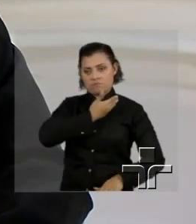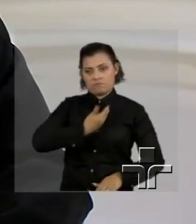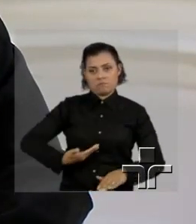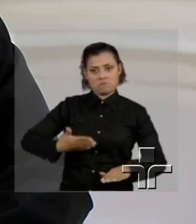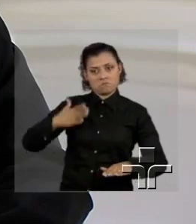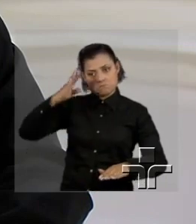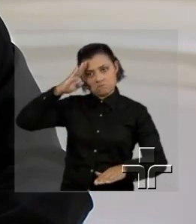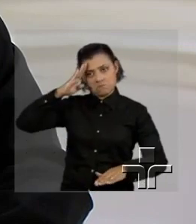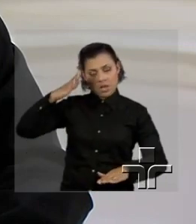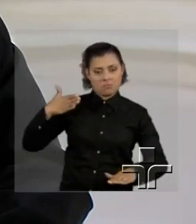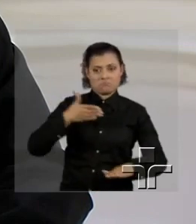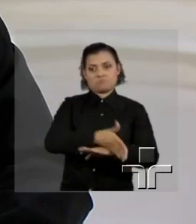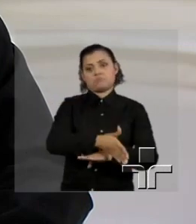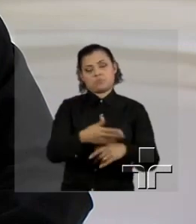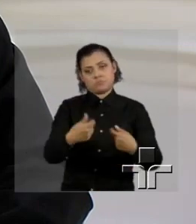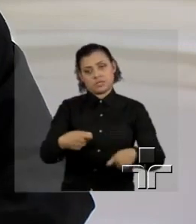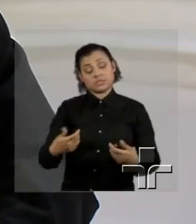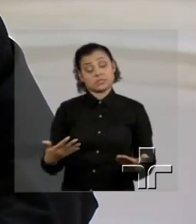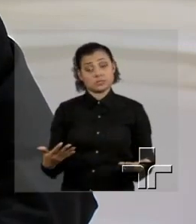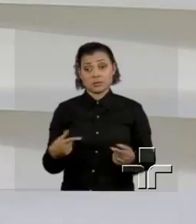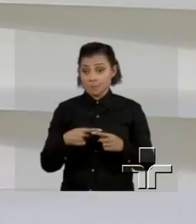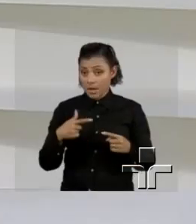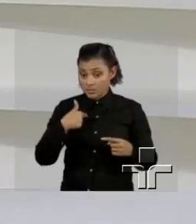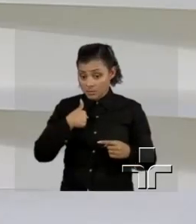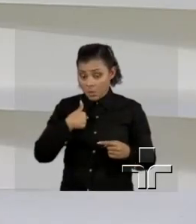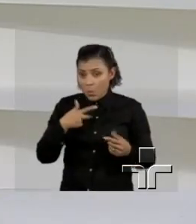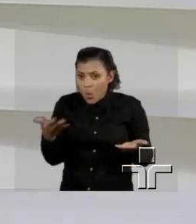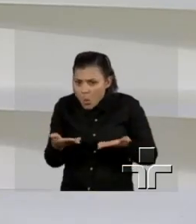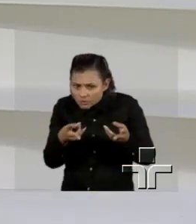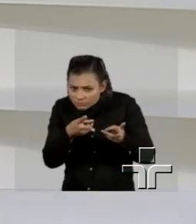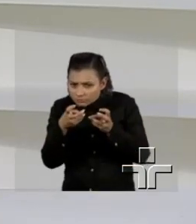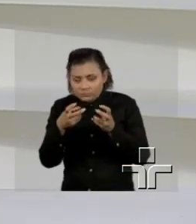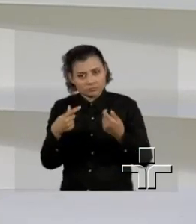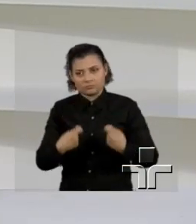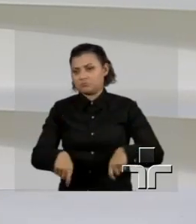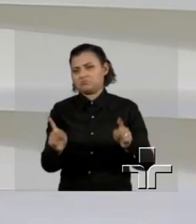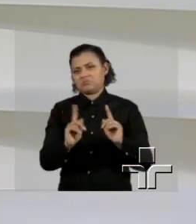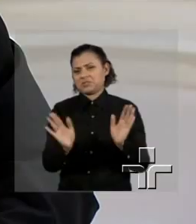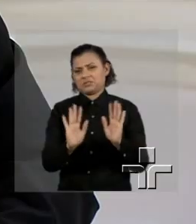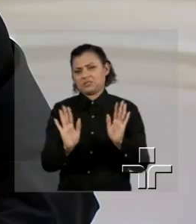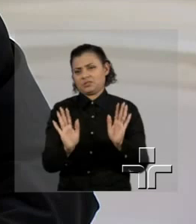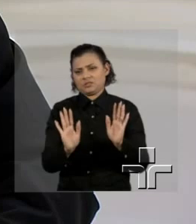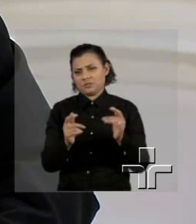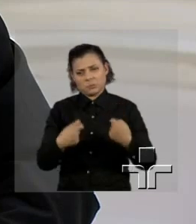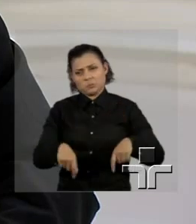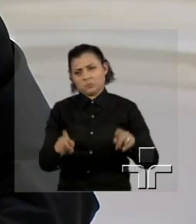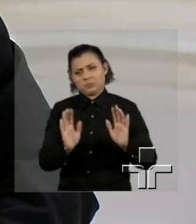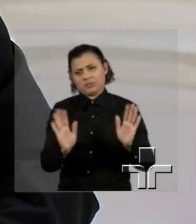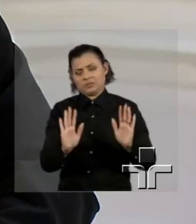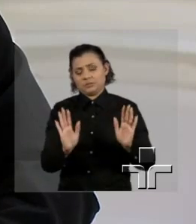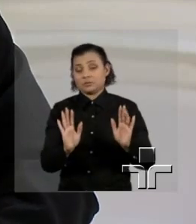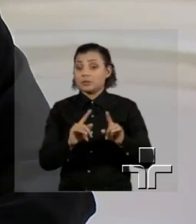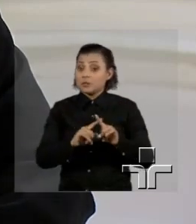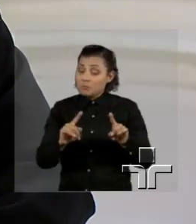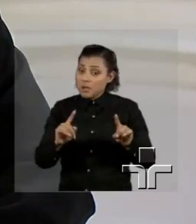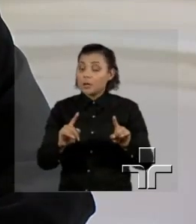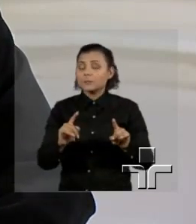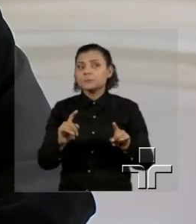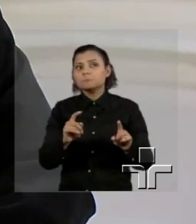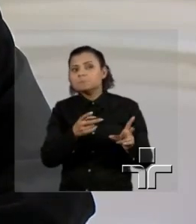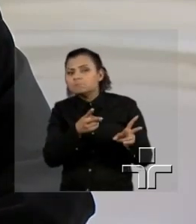a politização, ela nunca é boa para a Força Armada. Mas, às vezes, você tem que entrar. Ao longo da história